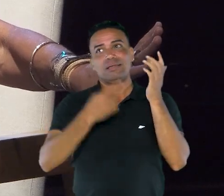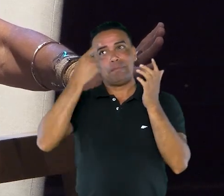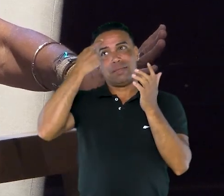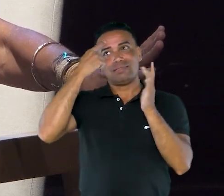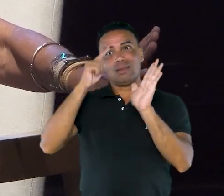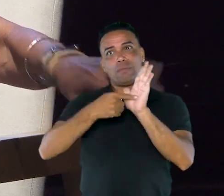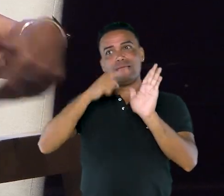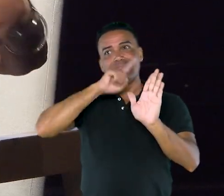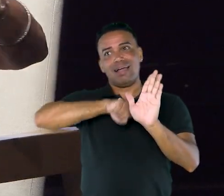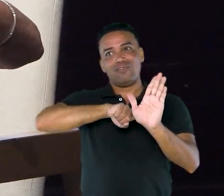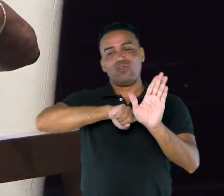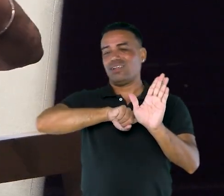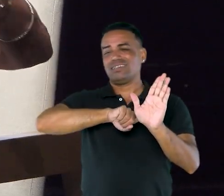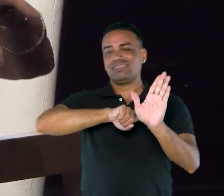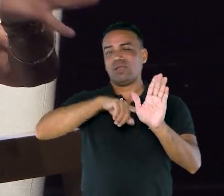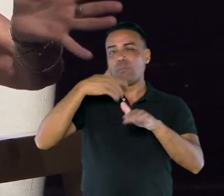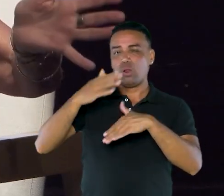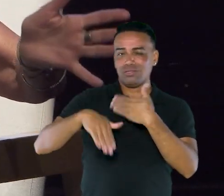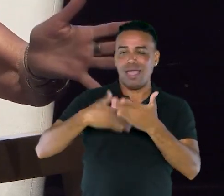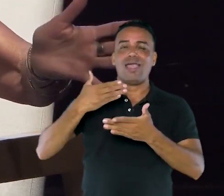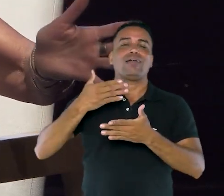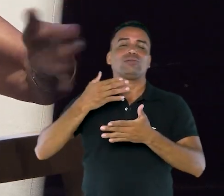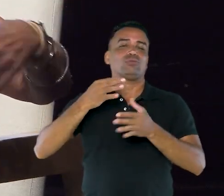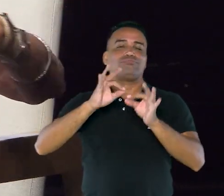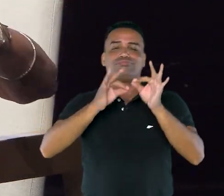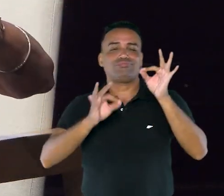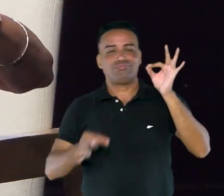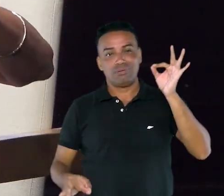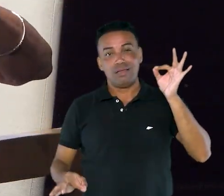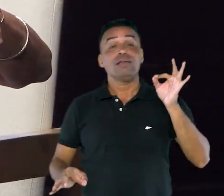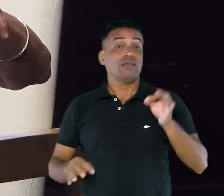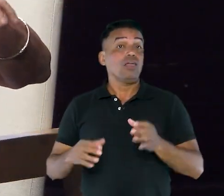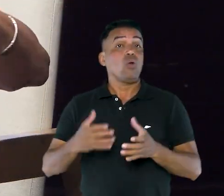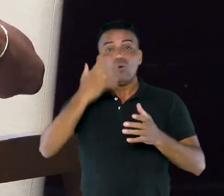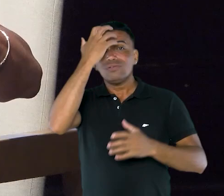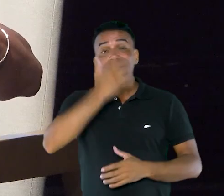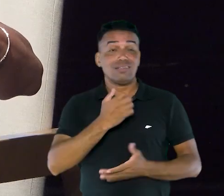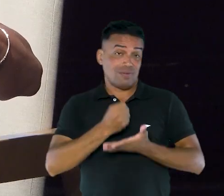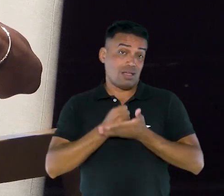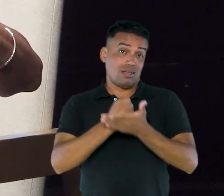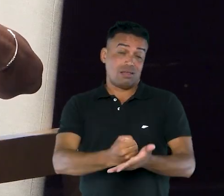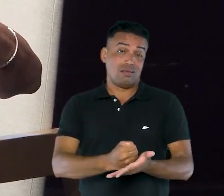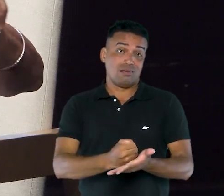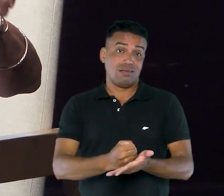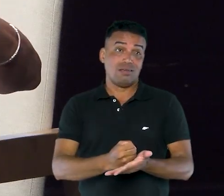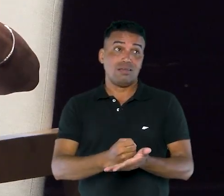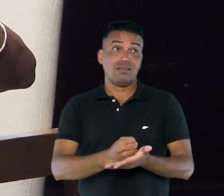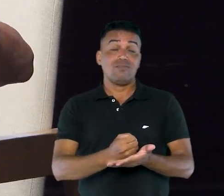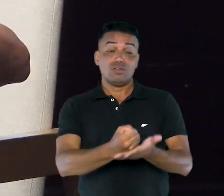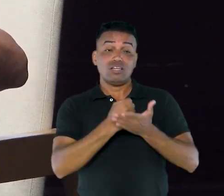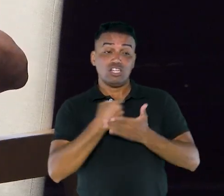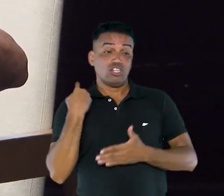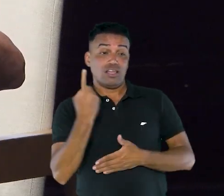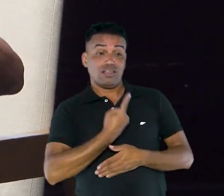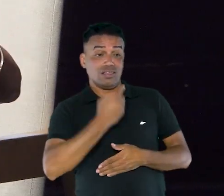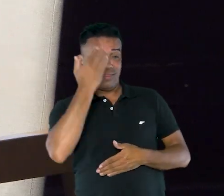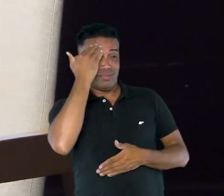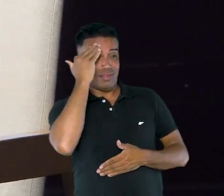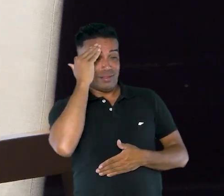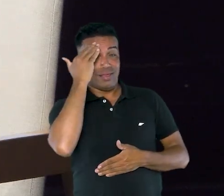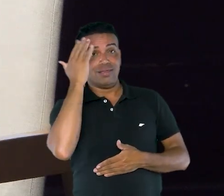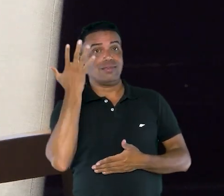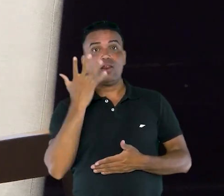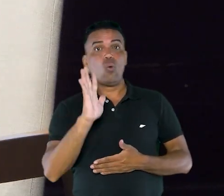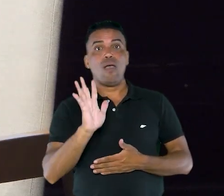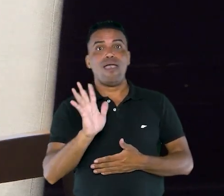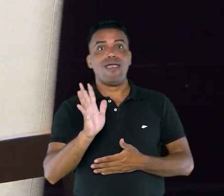lado essas metáforas bélicas, que é um processo ainda muito longo, com certeza, eu acho que isso vai ajudar muito, porque vai ajudar a gente a entender que isso não é